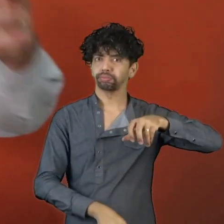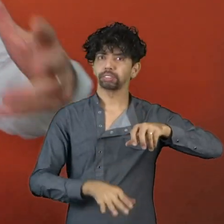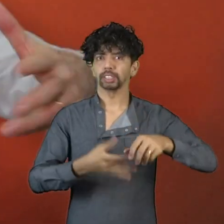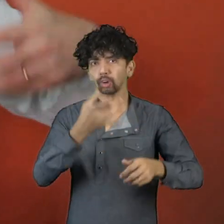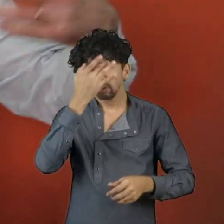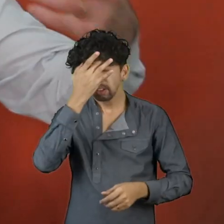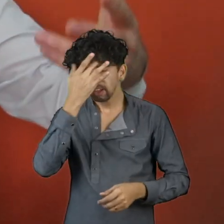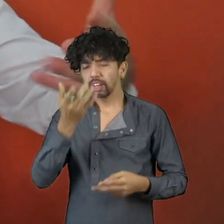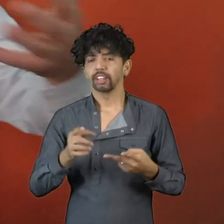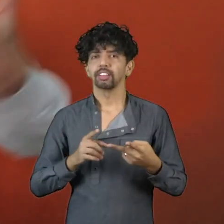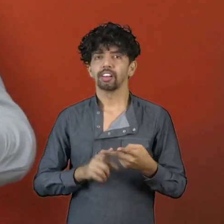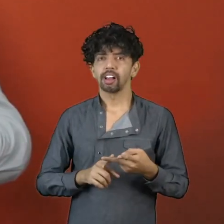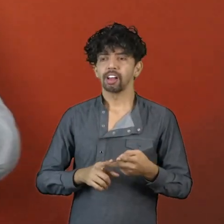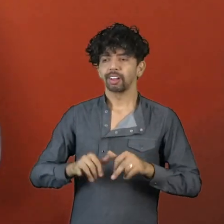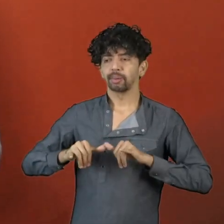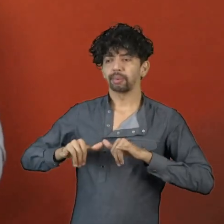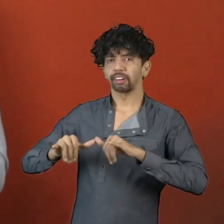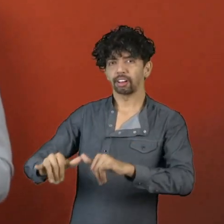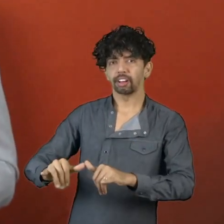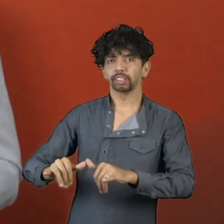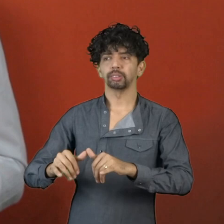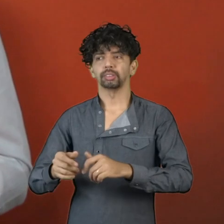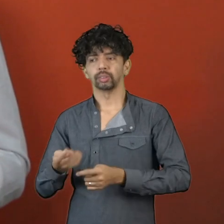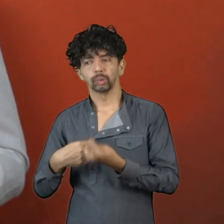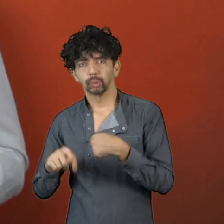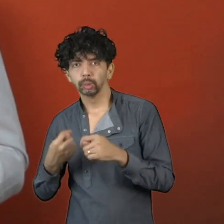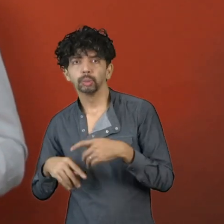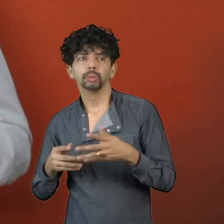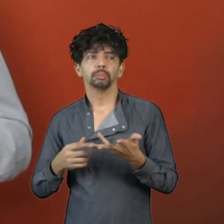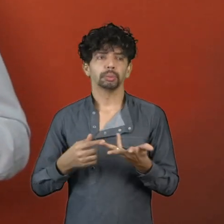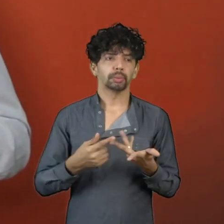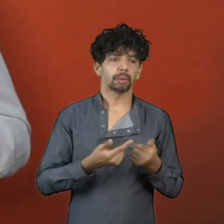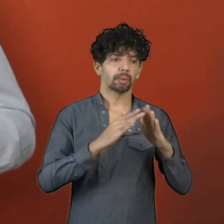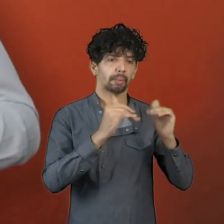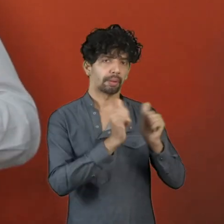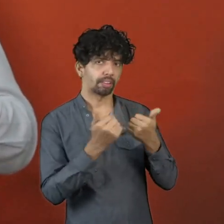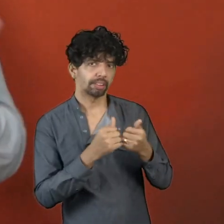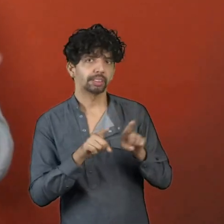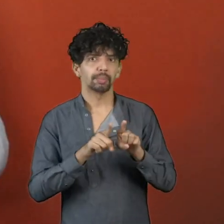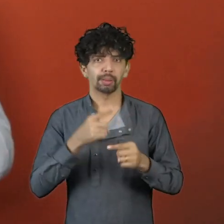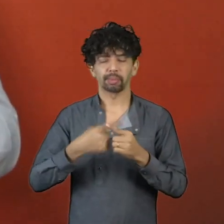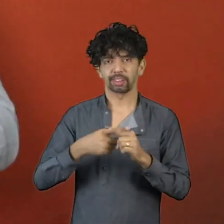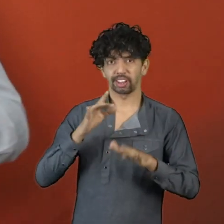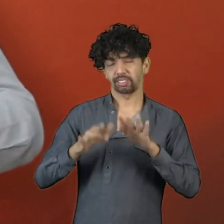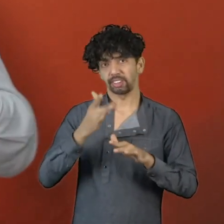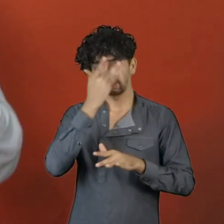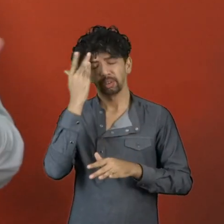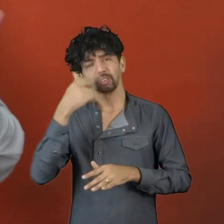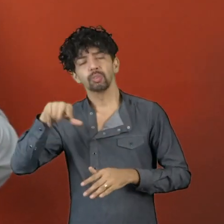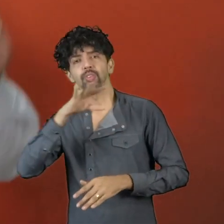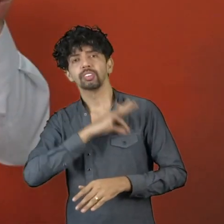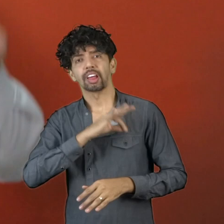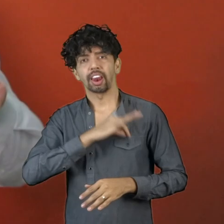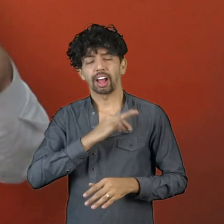no supermercado, na padaria. Por quê? O dinheiro ficou mais escasso. Teve gente que teve 70,